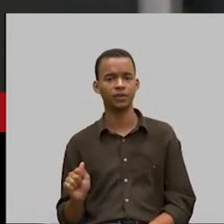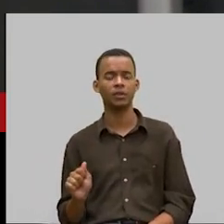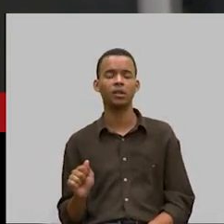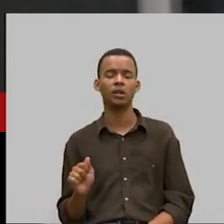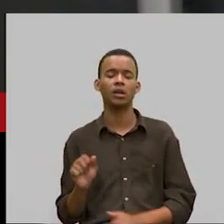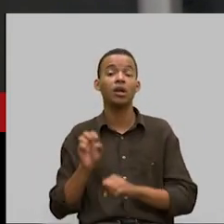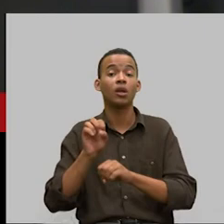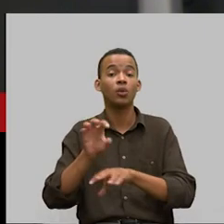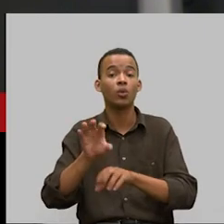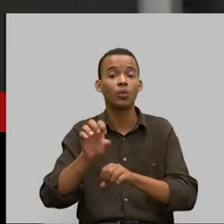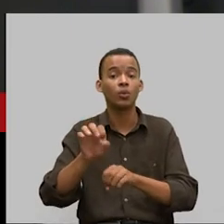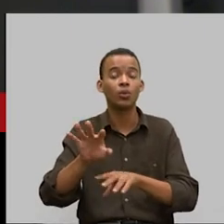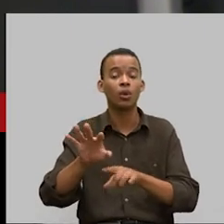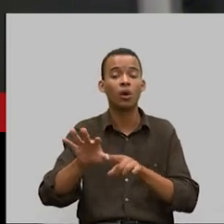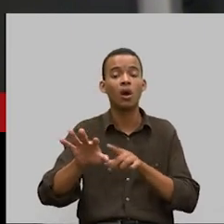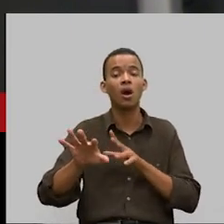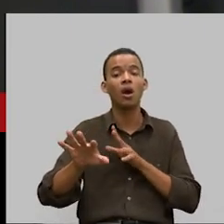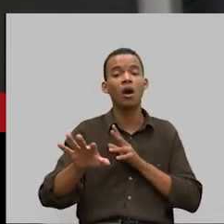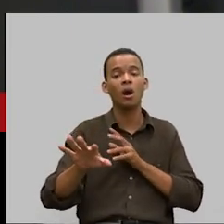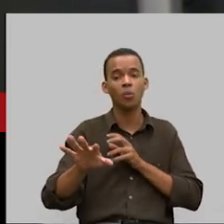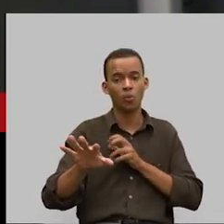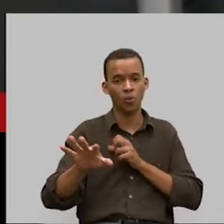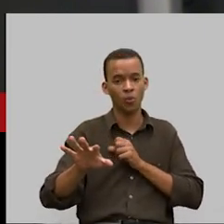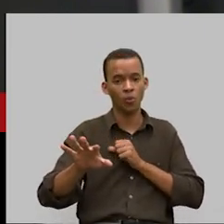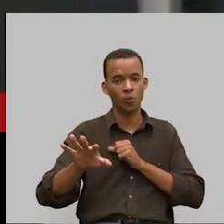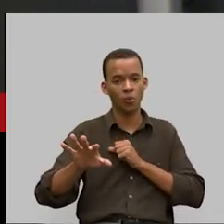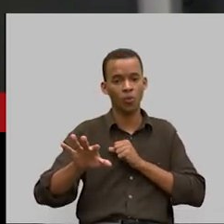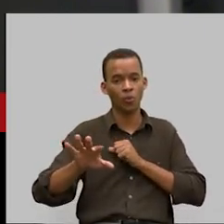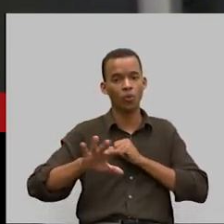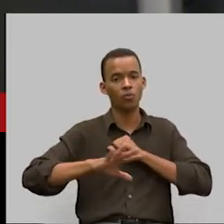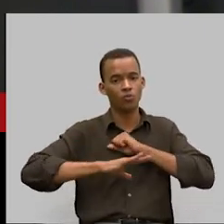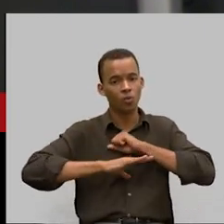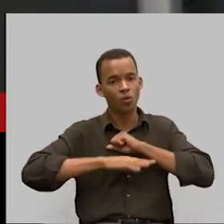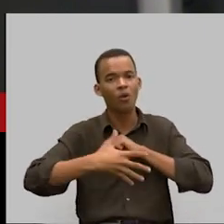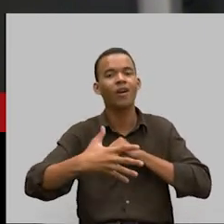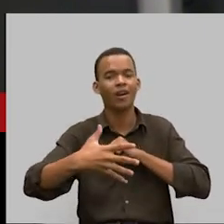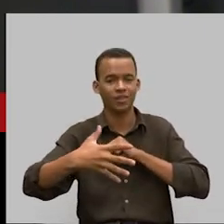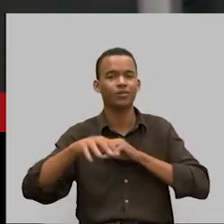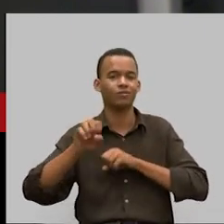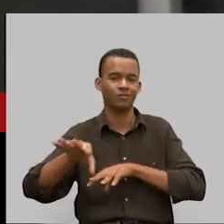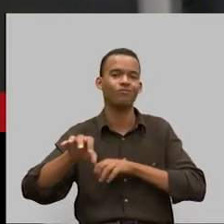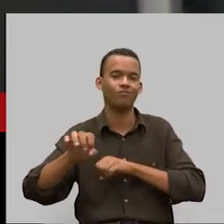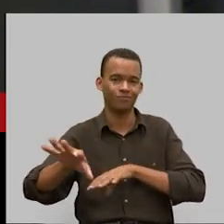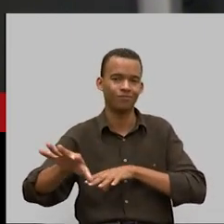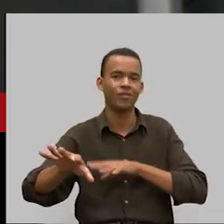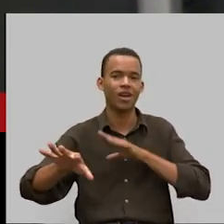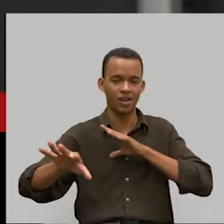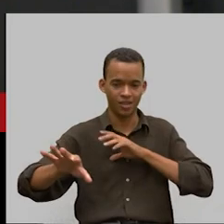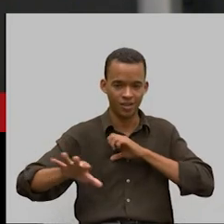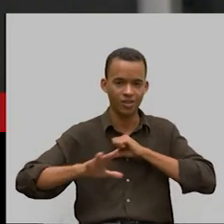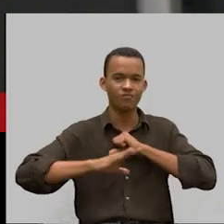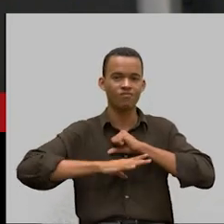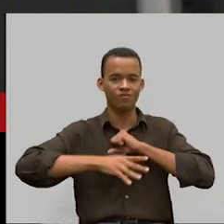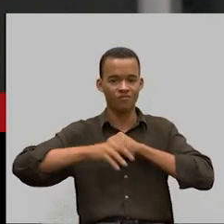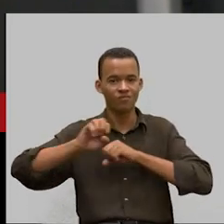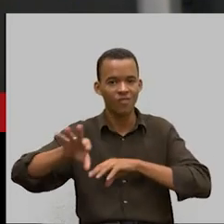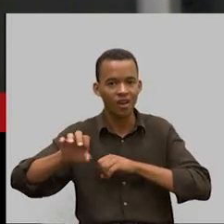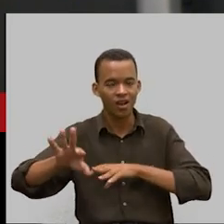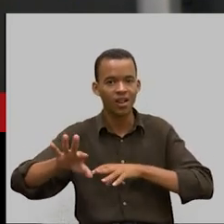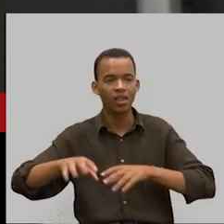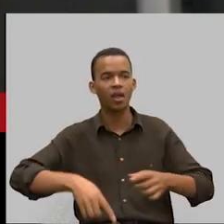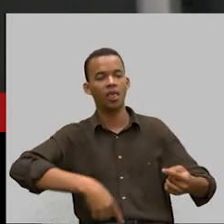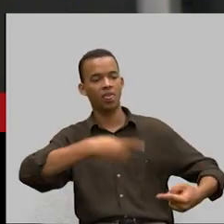por isso um ato de coragem não pode temer o debate A análise da realidade não pode fudir a